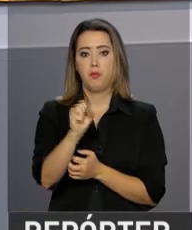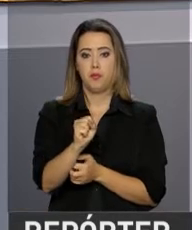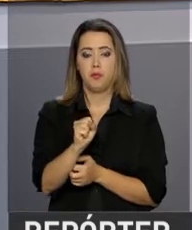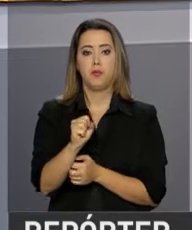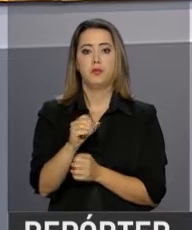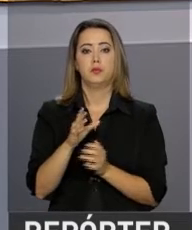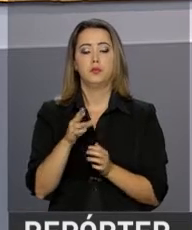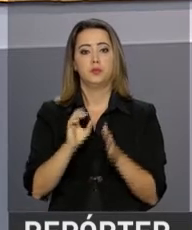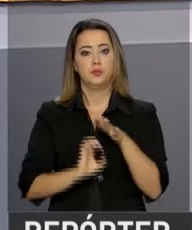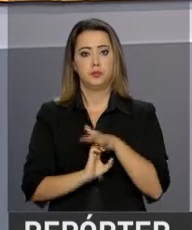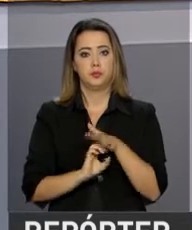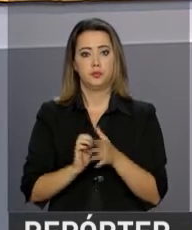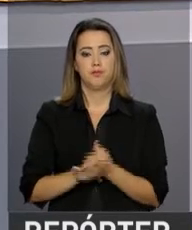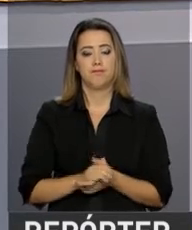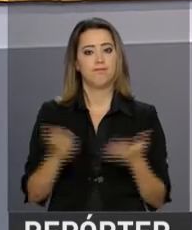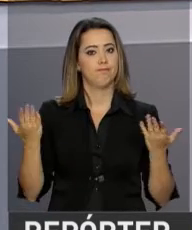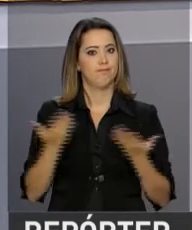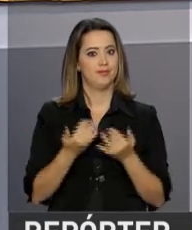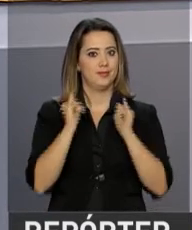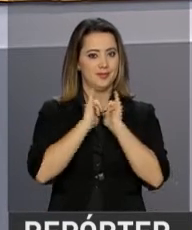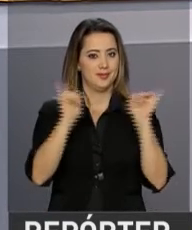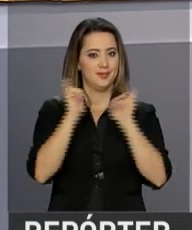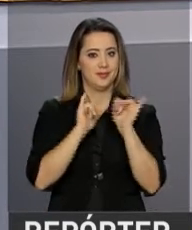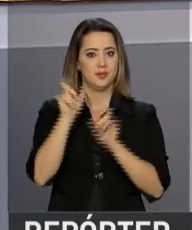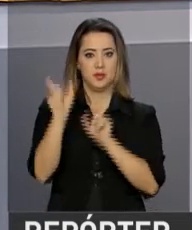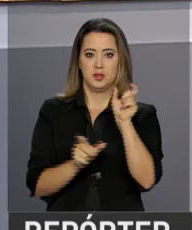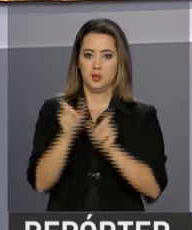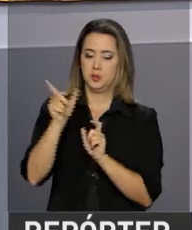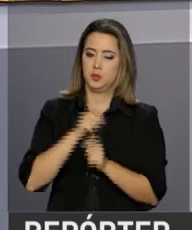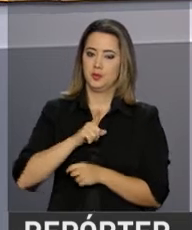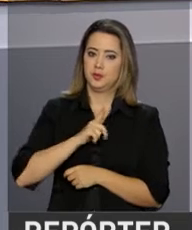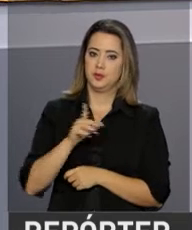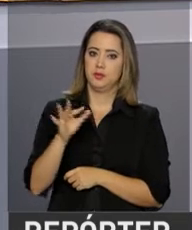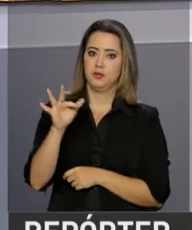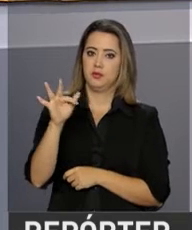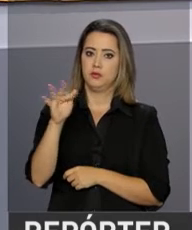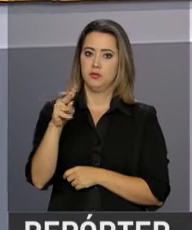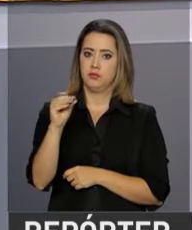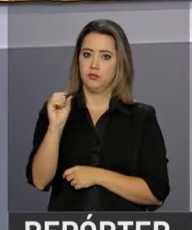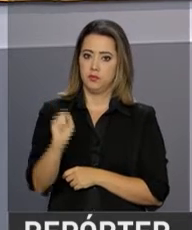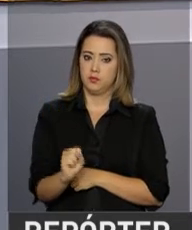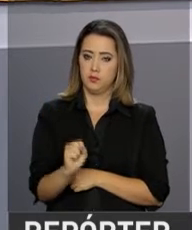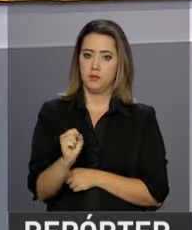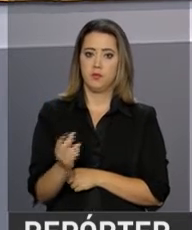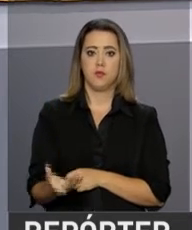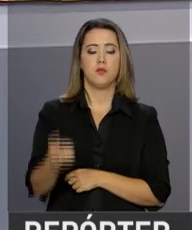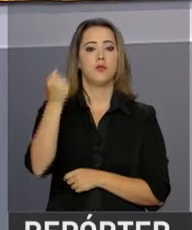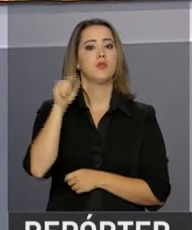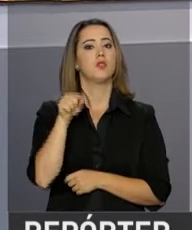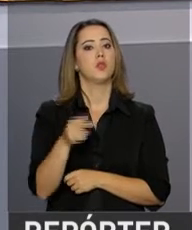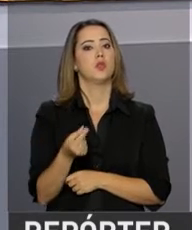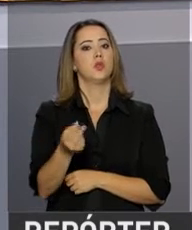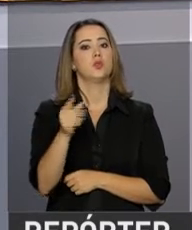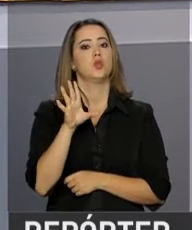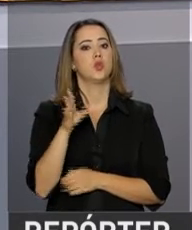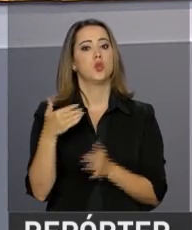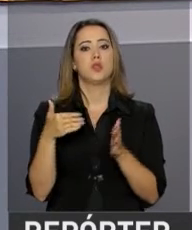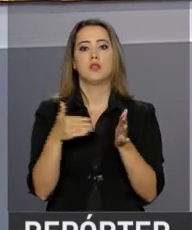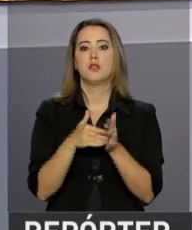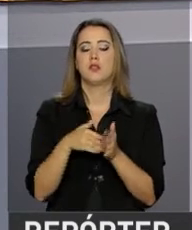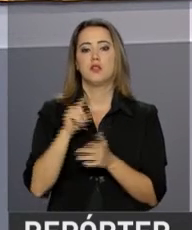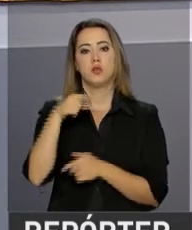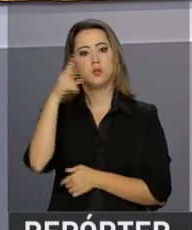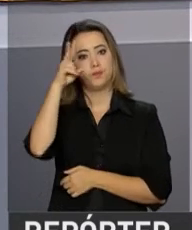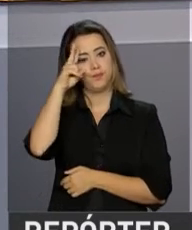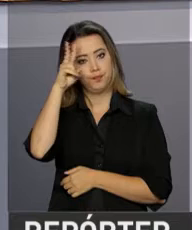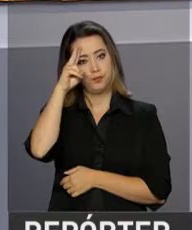e agora um recado para os trabalhadores com contas inativas do fgts os saques dessas contas só podem ser